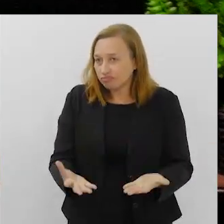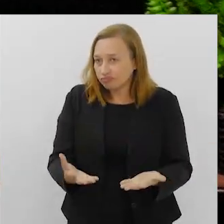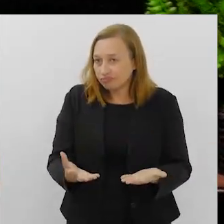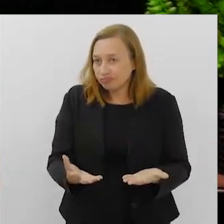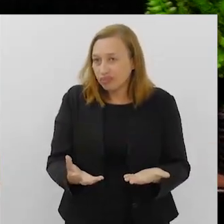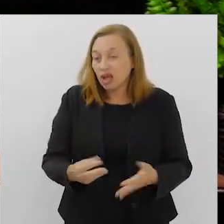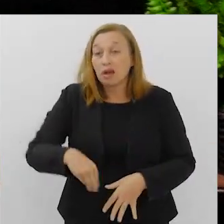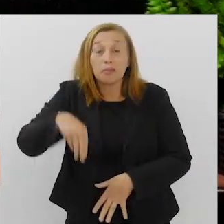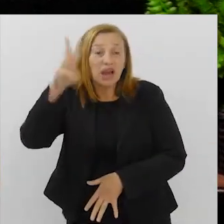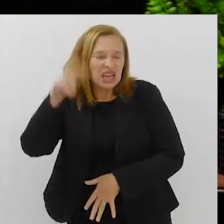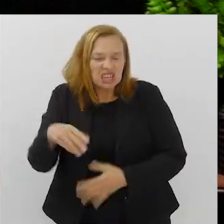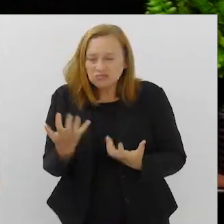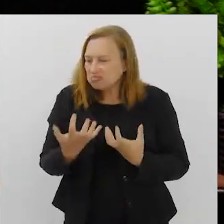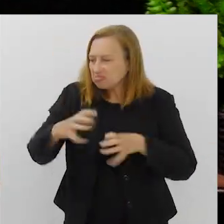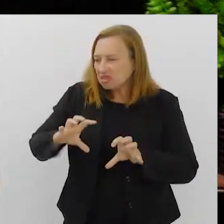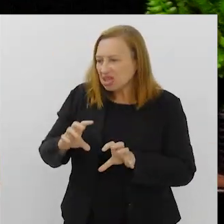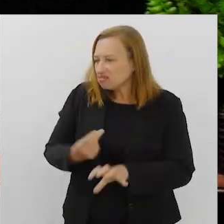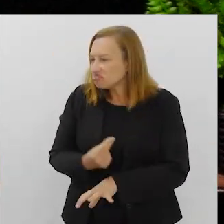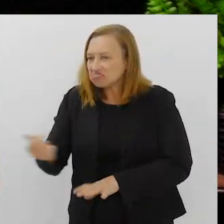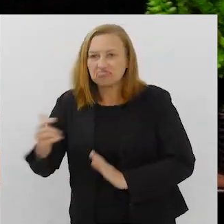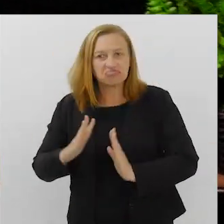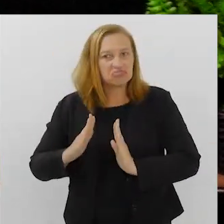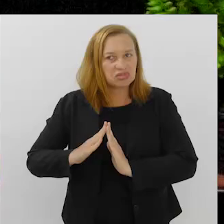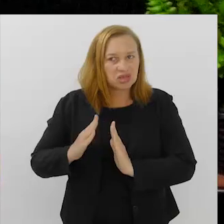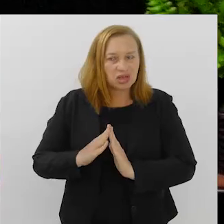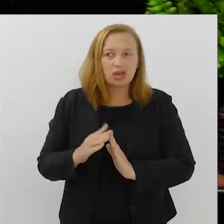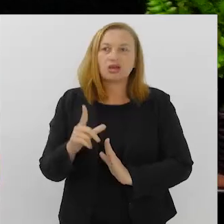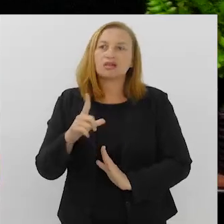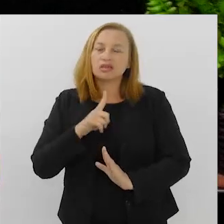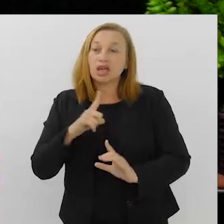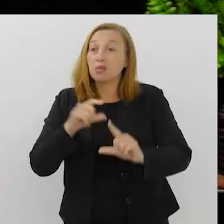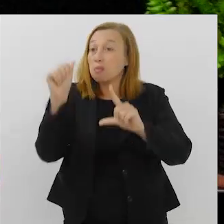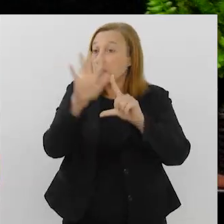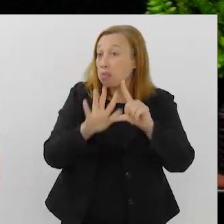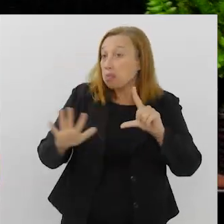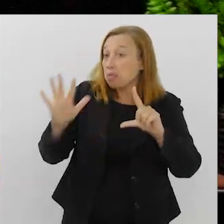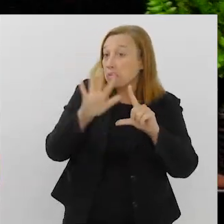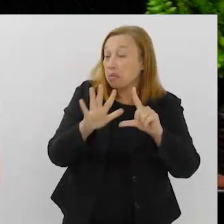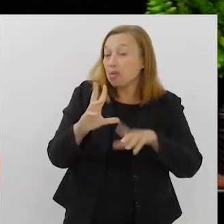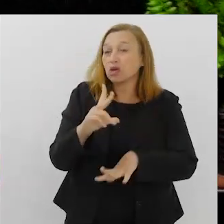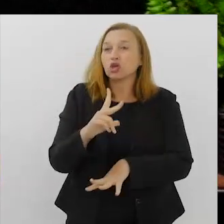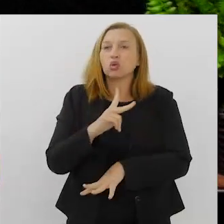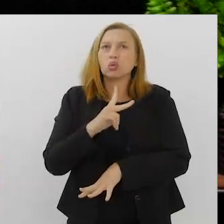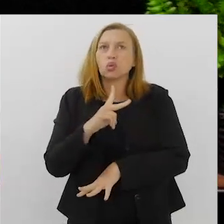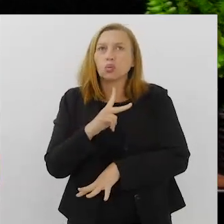ofertadas, inclusive para quem não quer sair de casa, né? Existem plataformas ou